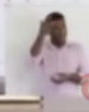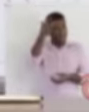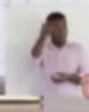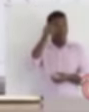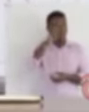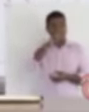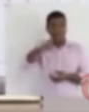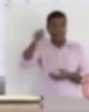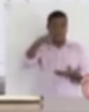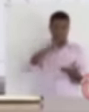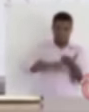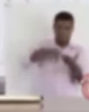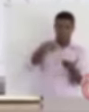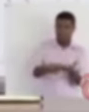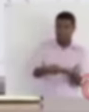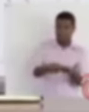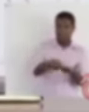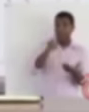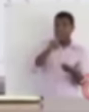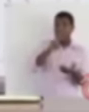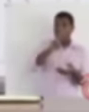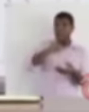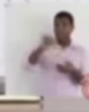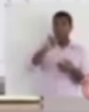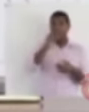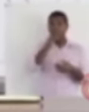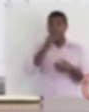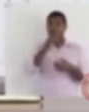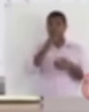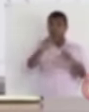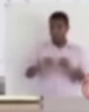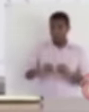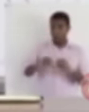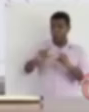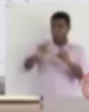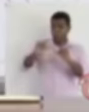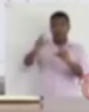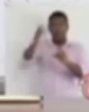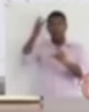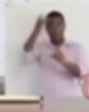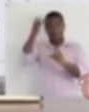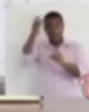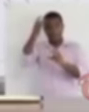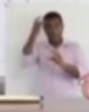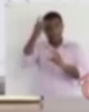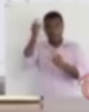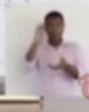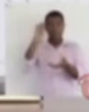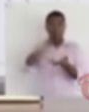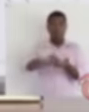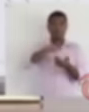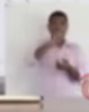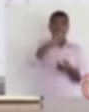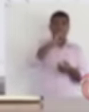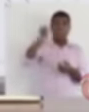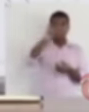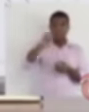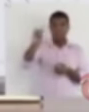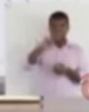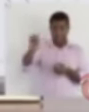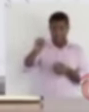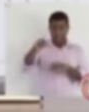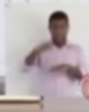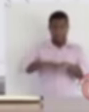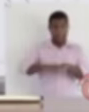aparecer no boletim de amanhã um crescimento de sem óculos que na verdade eles vão confirmar a diminuição de